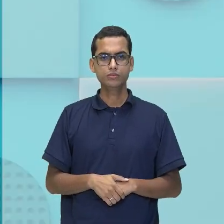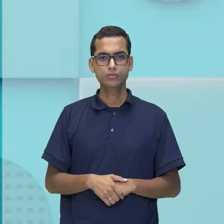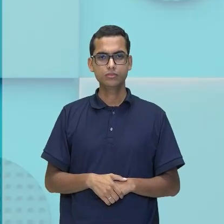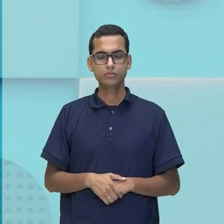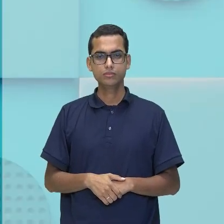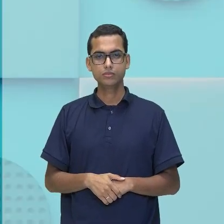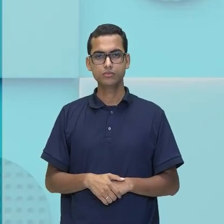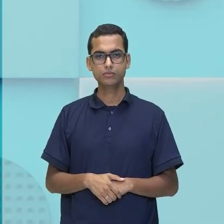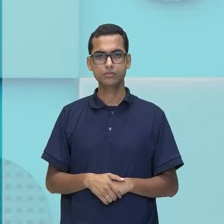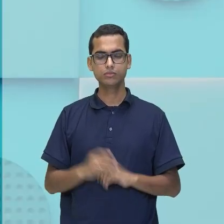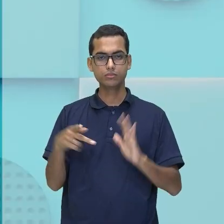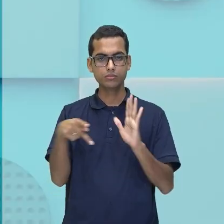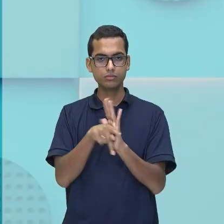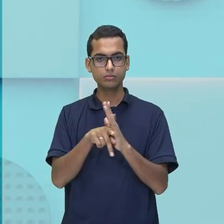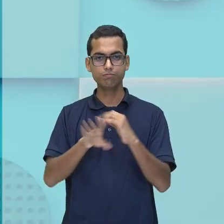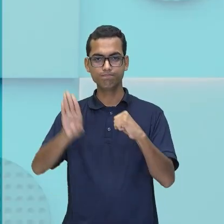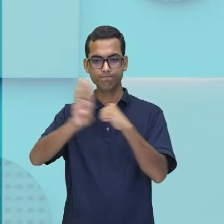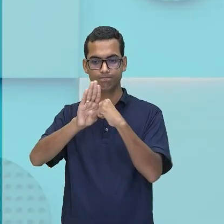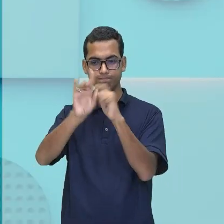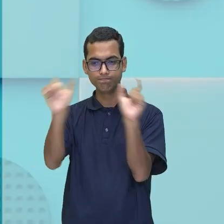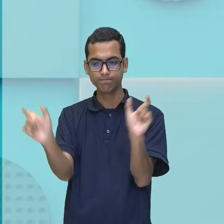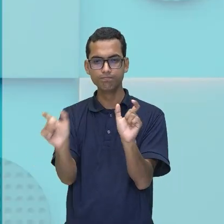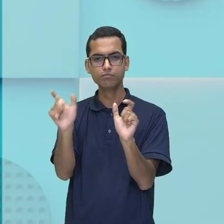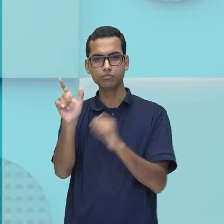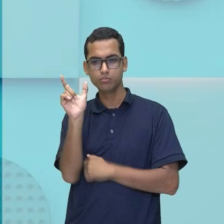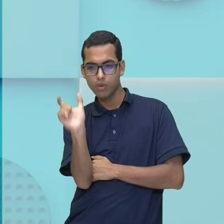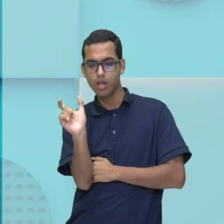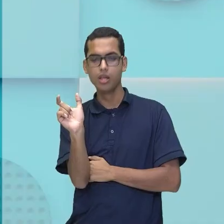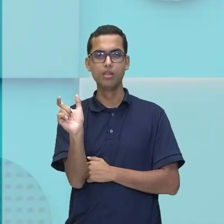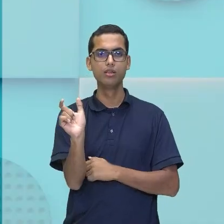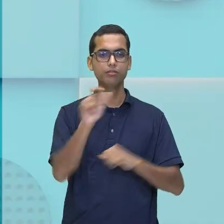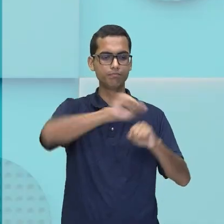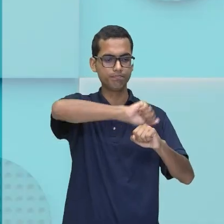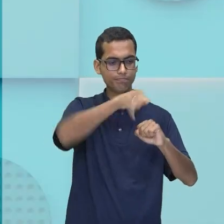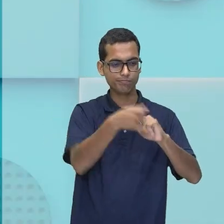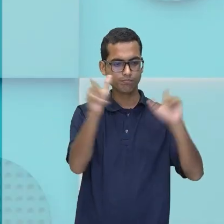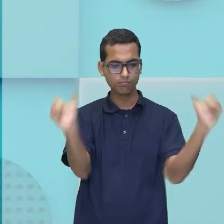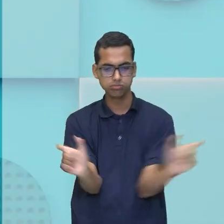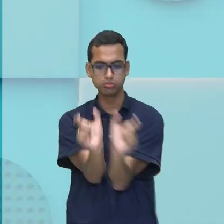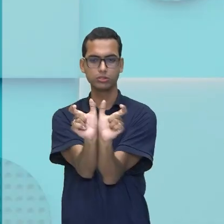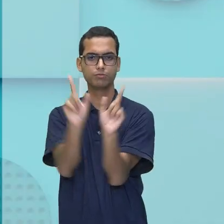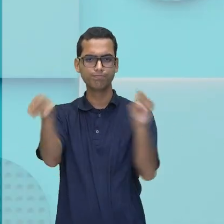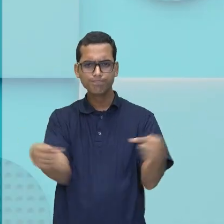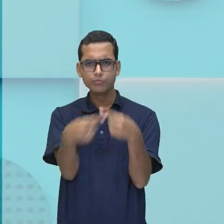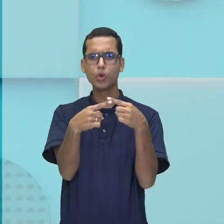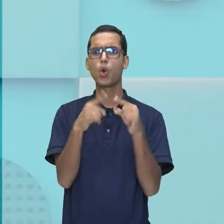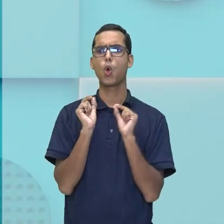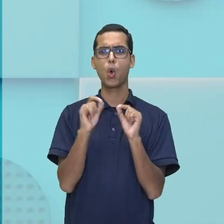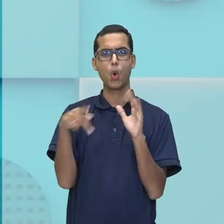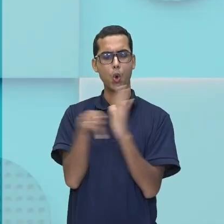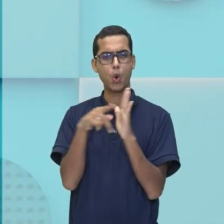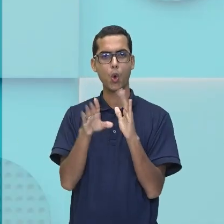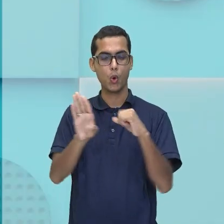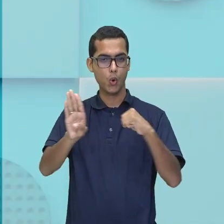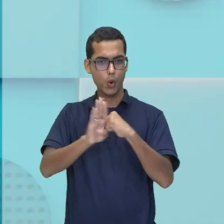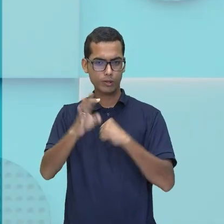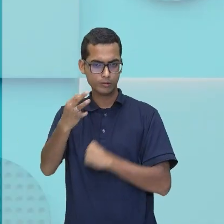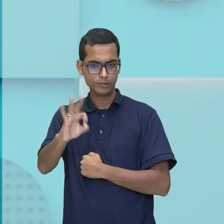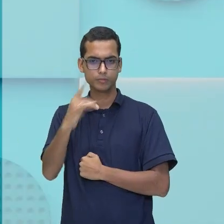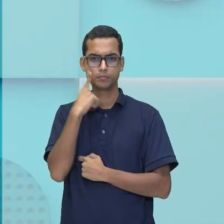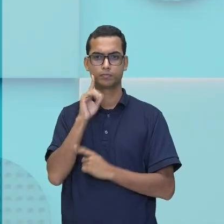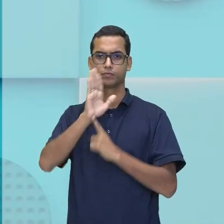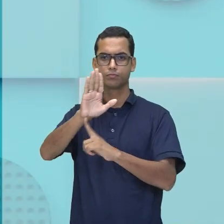o substantivo, logo a gente entende o quê? Que ela vai flexionar de acordo com o substantivo a que eles